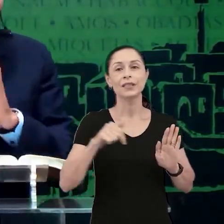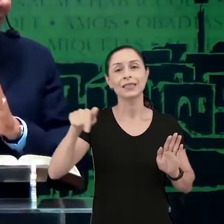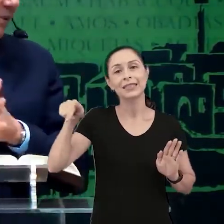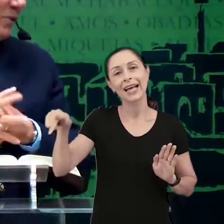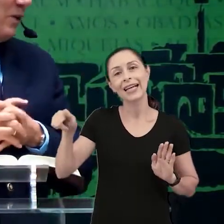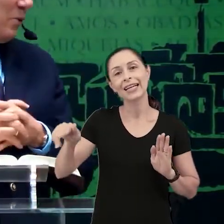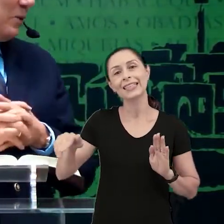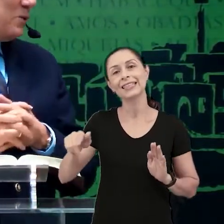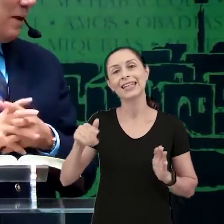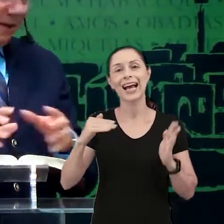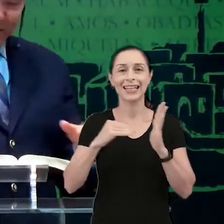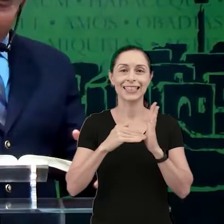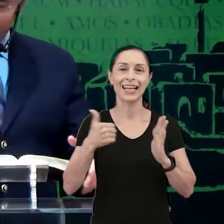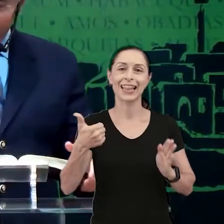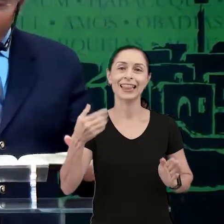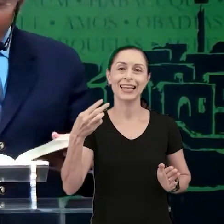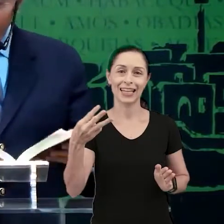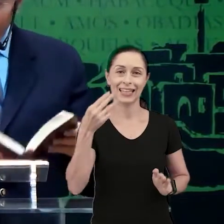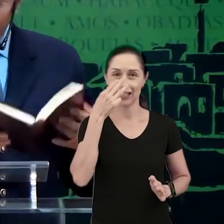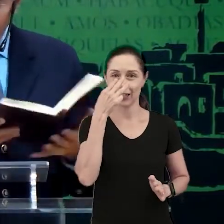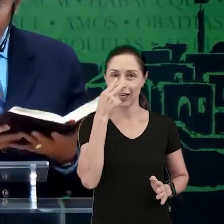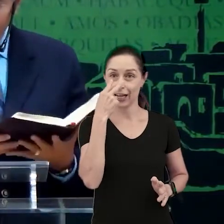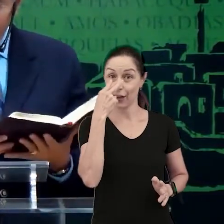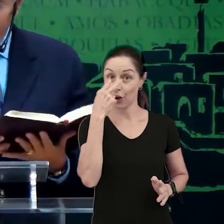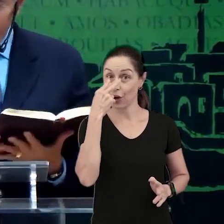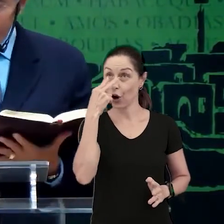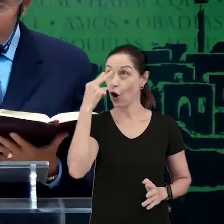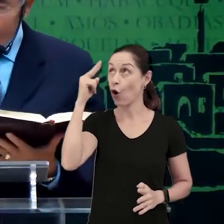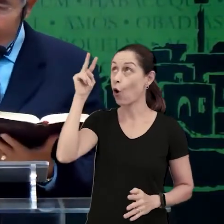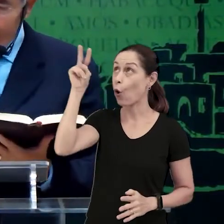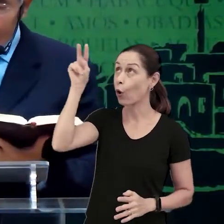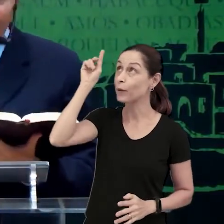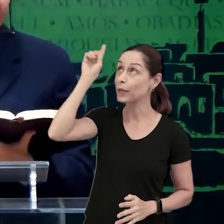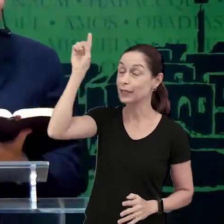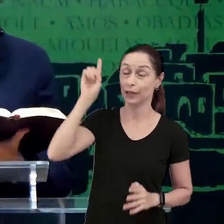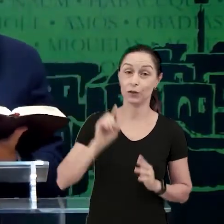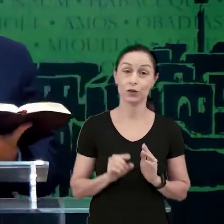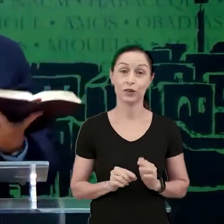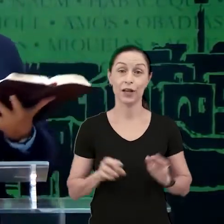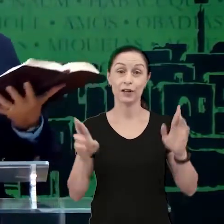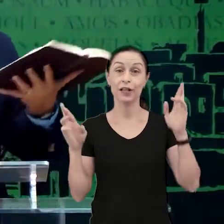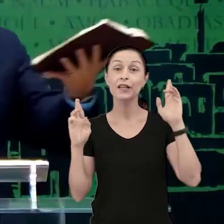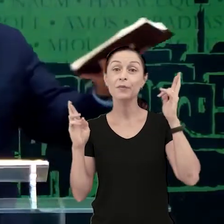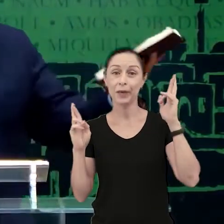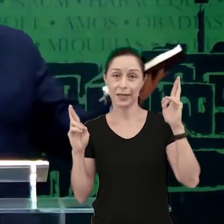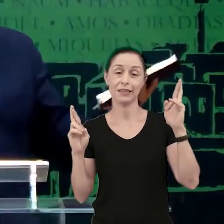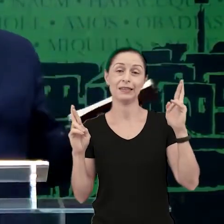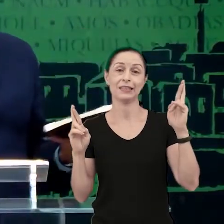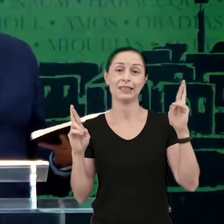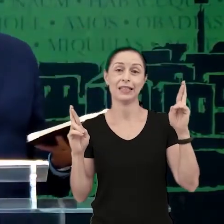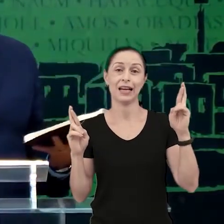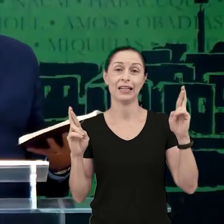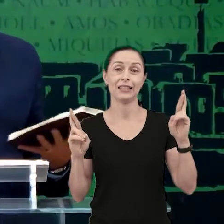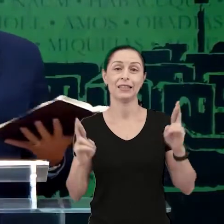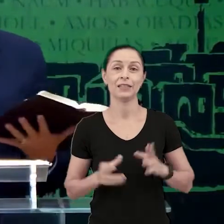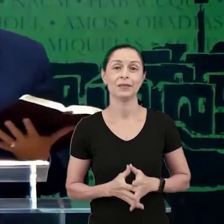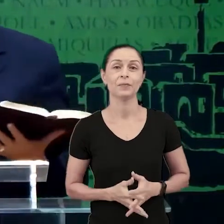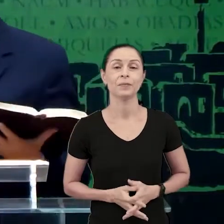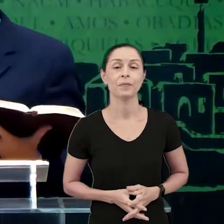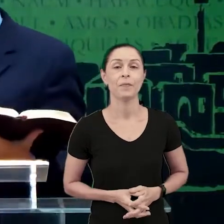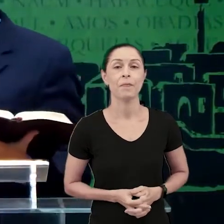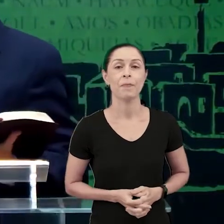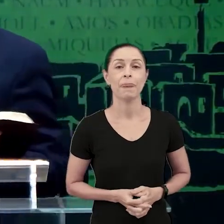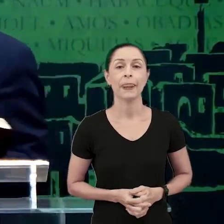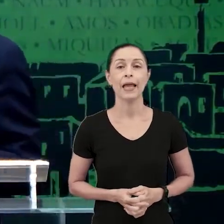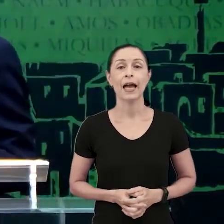quando ele olha para Deus, ele encontra esperança. Então vamos ver aí o que ele fez. O que ele fez nesse diagnóstico sombrio? Porque veja